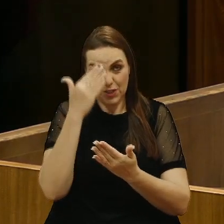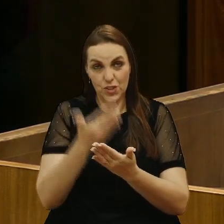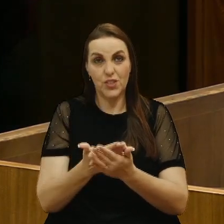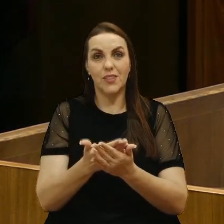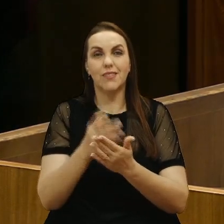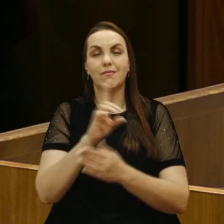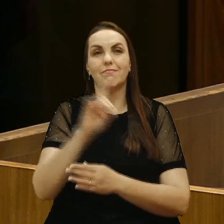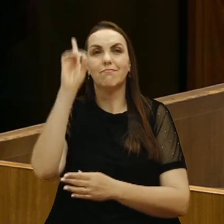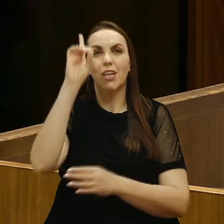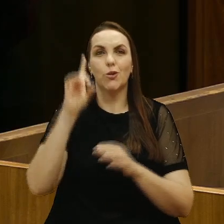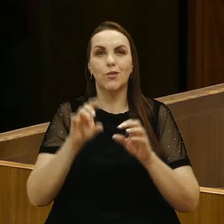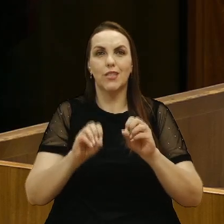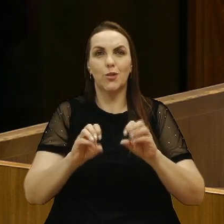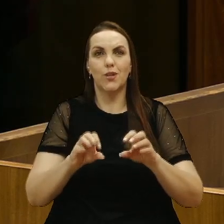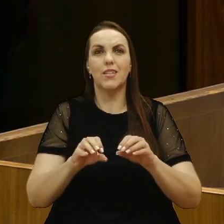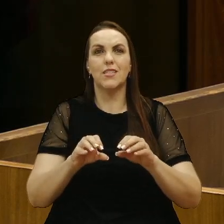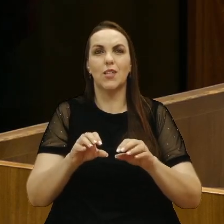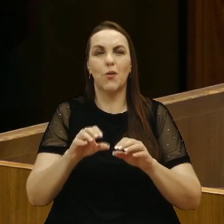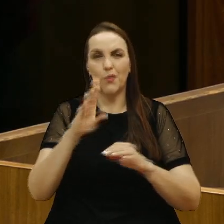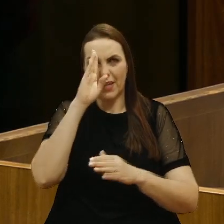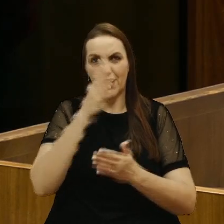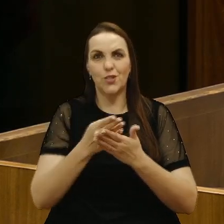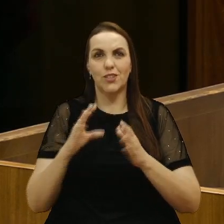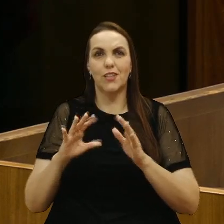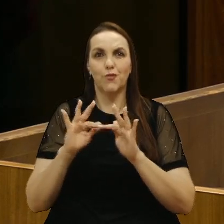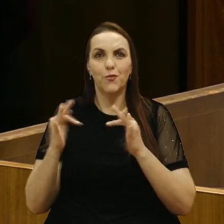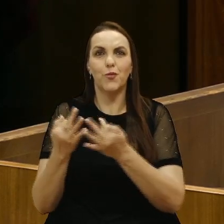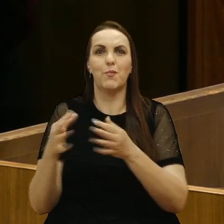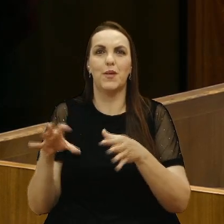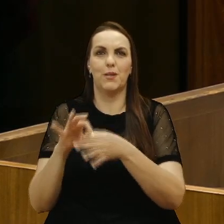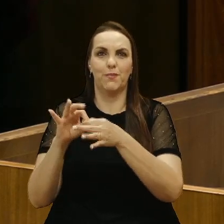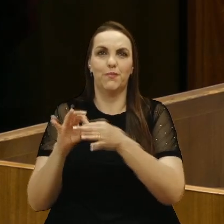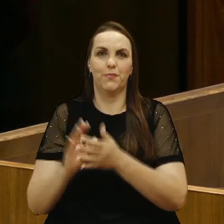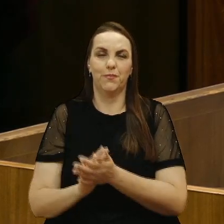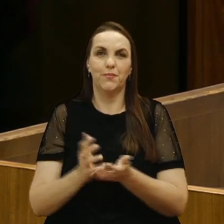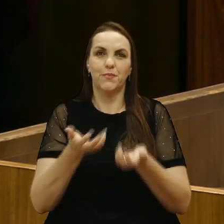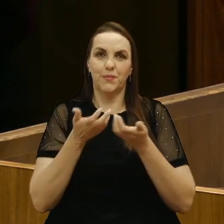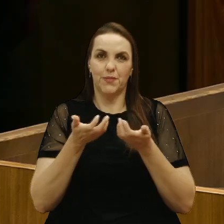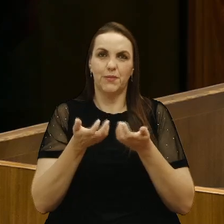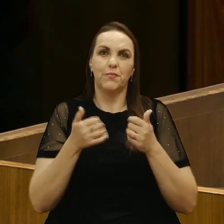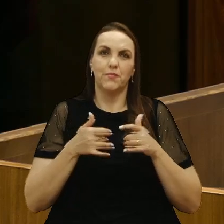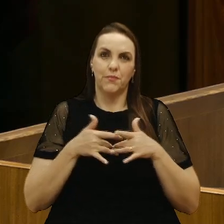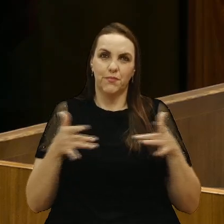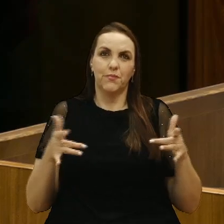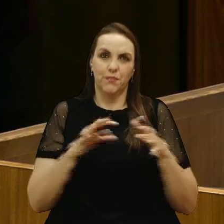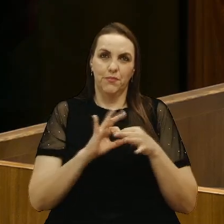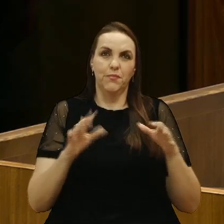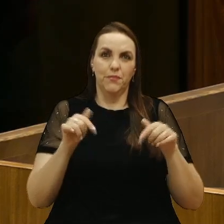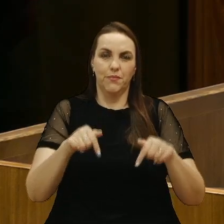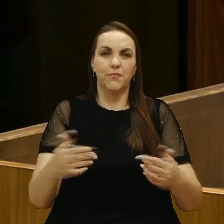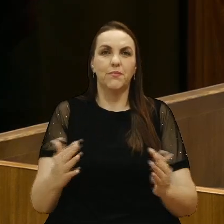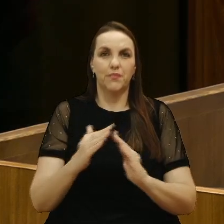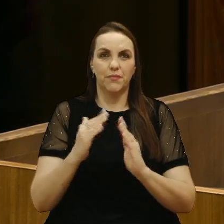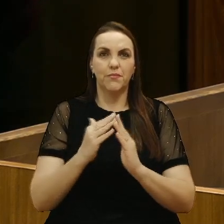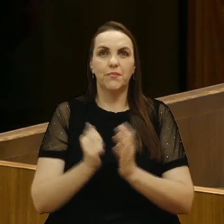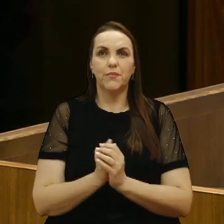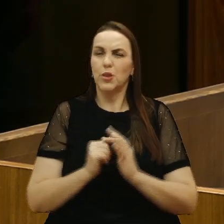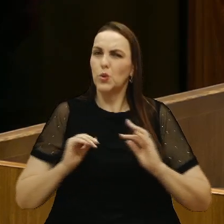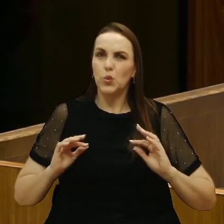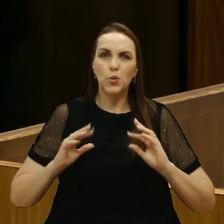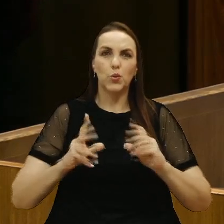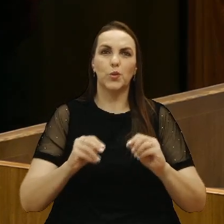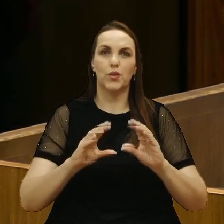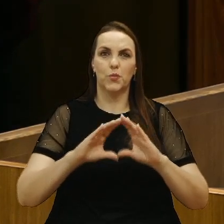Deus, acredita na família. Queremos nos colocar à disposição dessa casa e de toda a